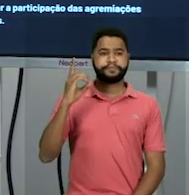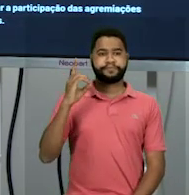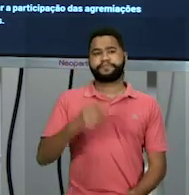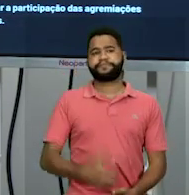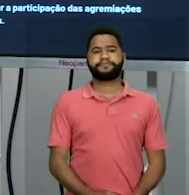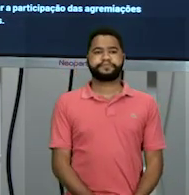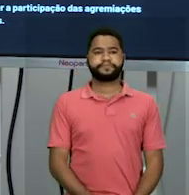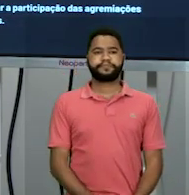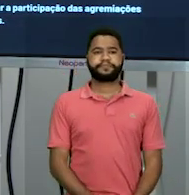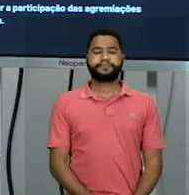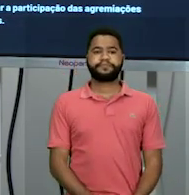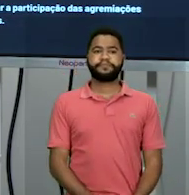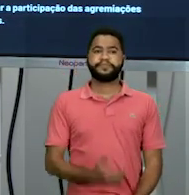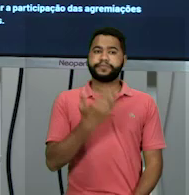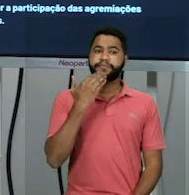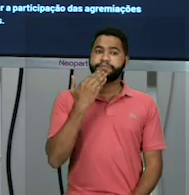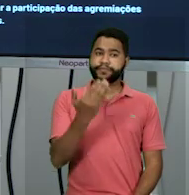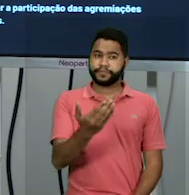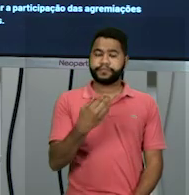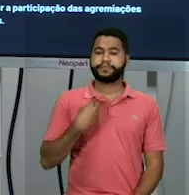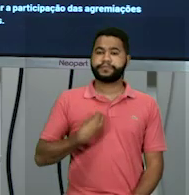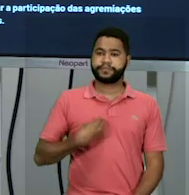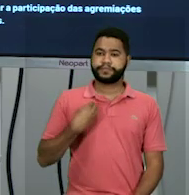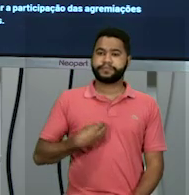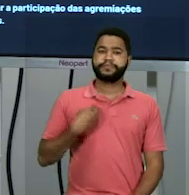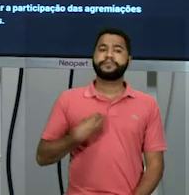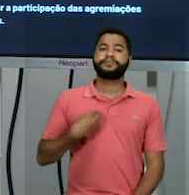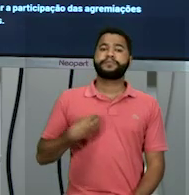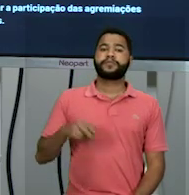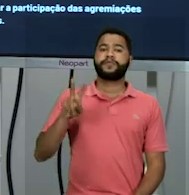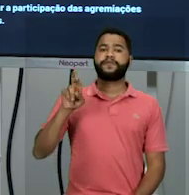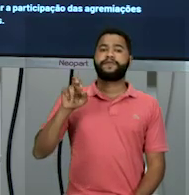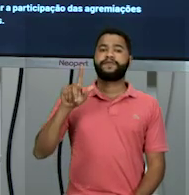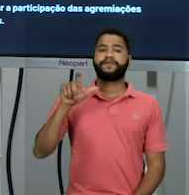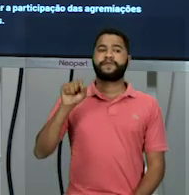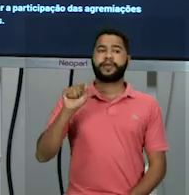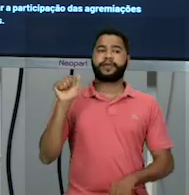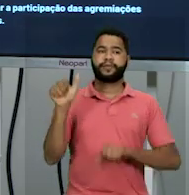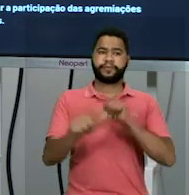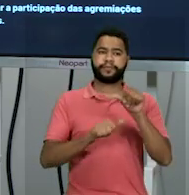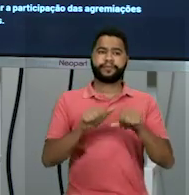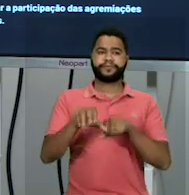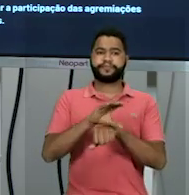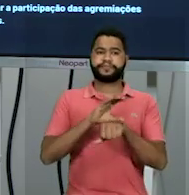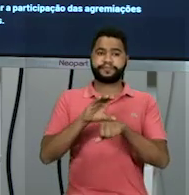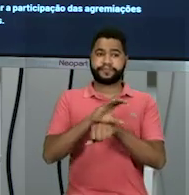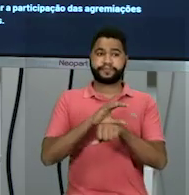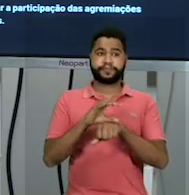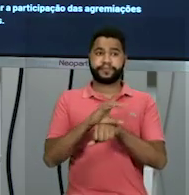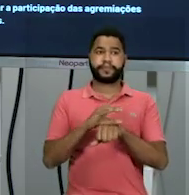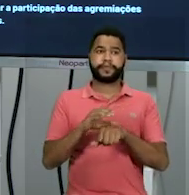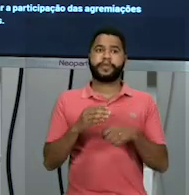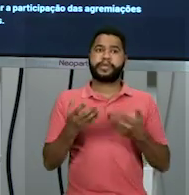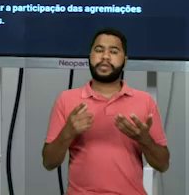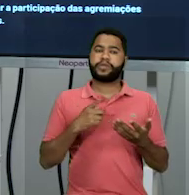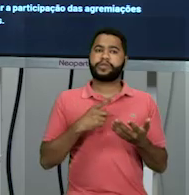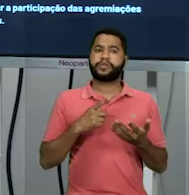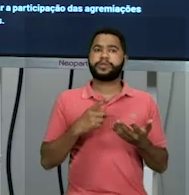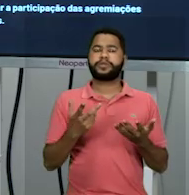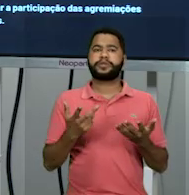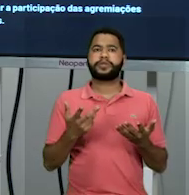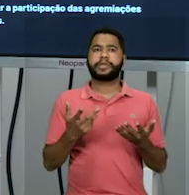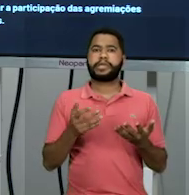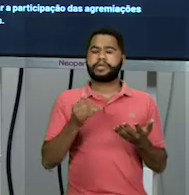dado. Reivindicar a presença de Vargas nessa transição constitucional. O queremismo, ele tinha aí,